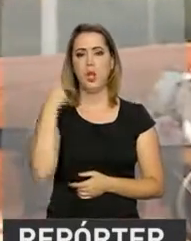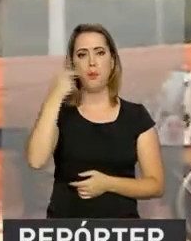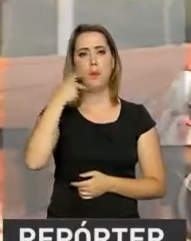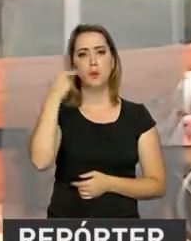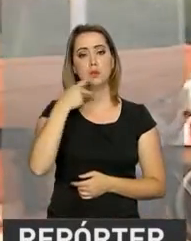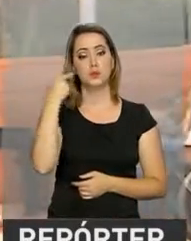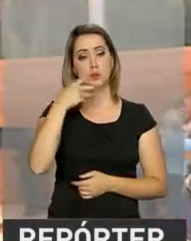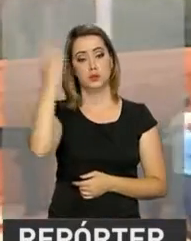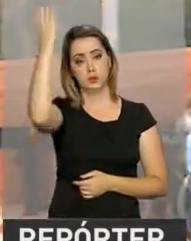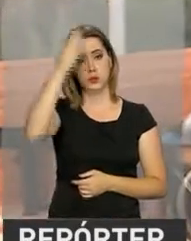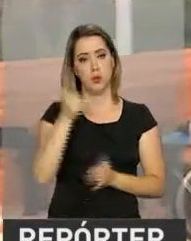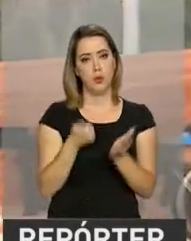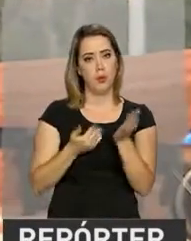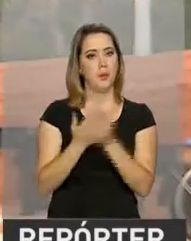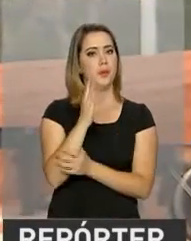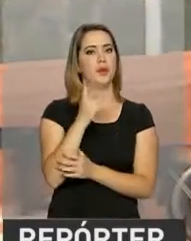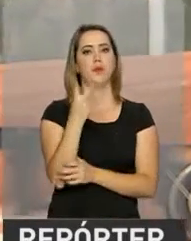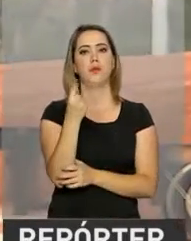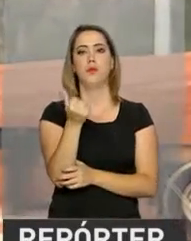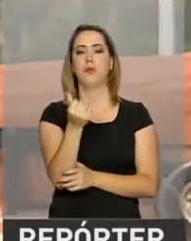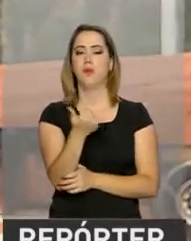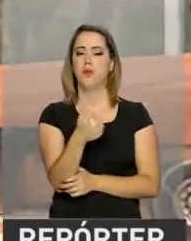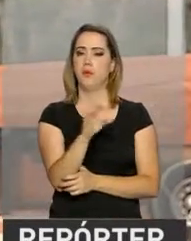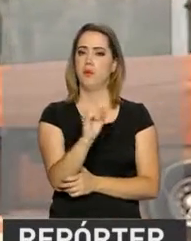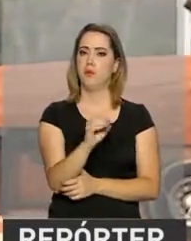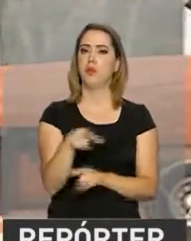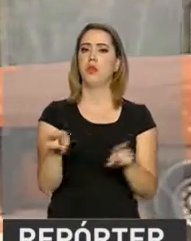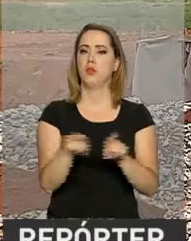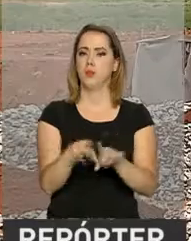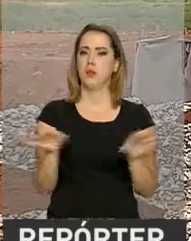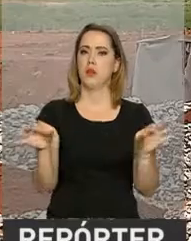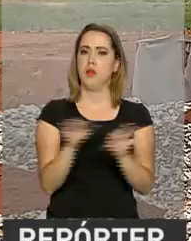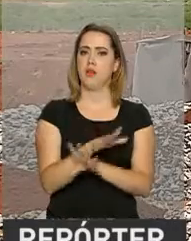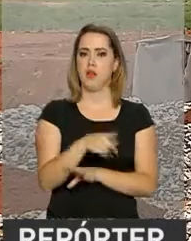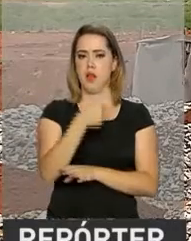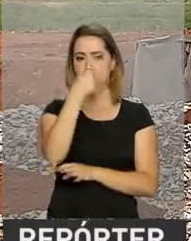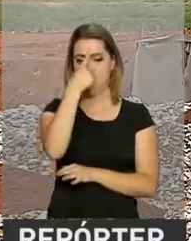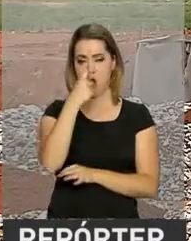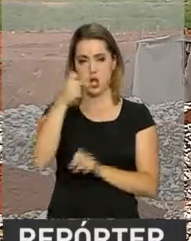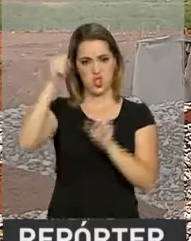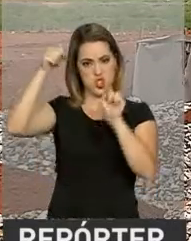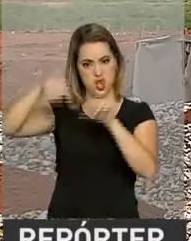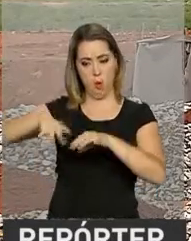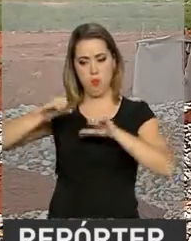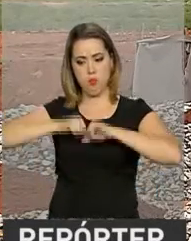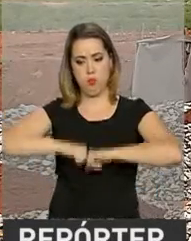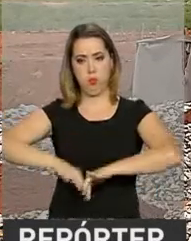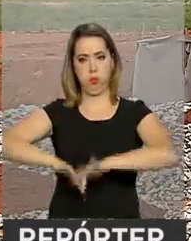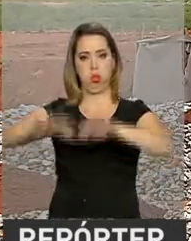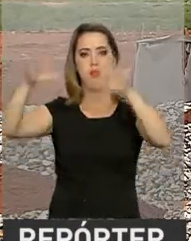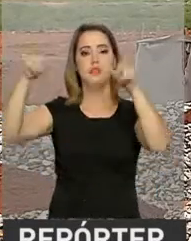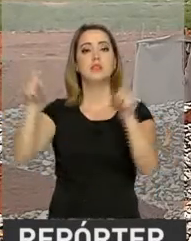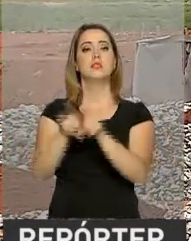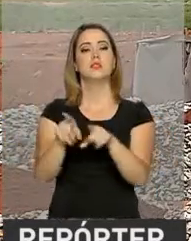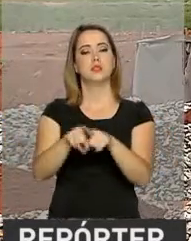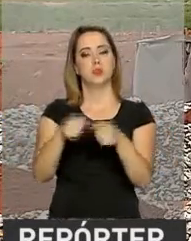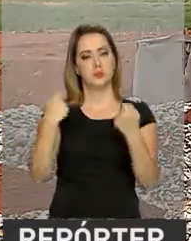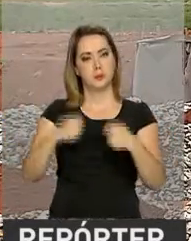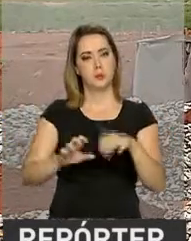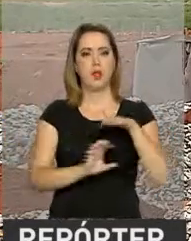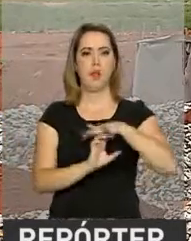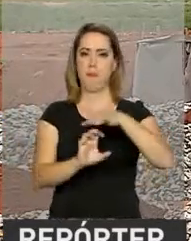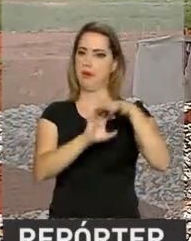foi aprovado em 2010 além do fim dos lixões a lei prevê que as empresas fiquem responsáveis pelo lixo que